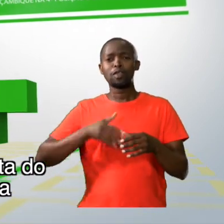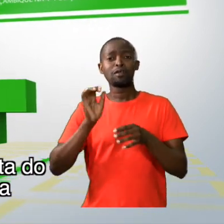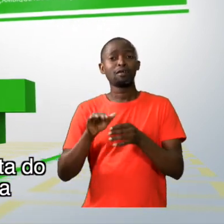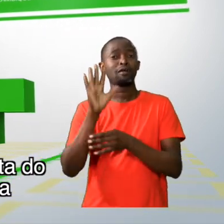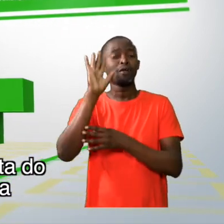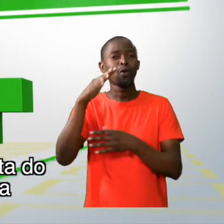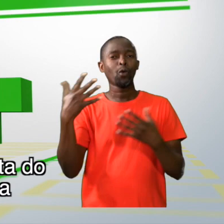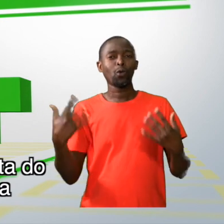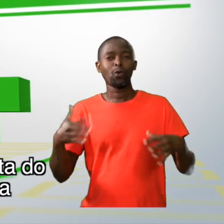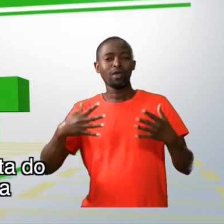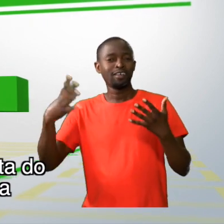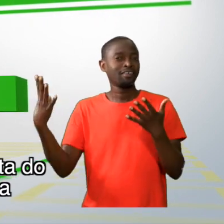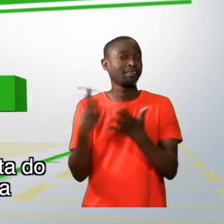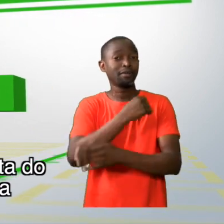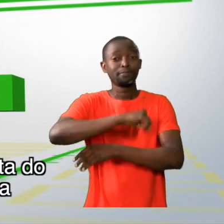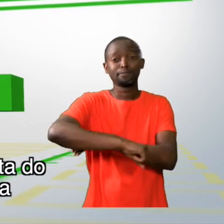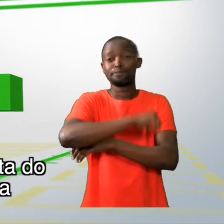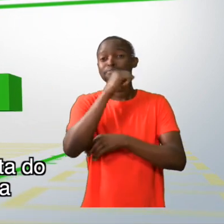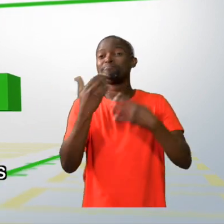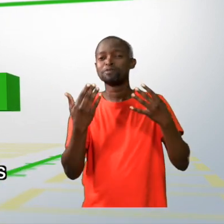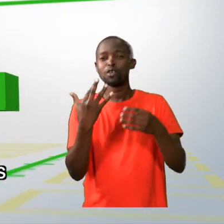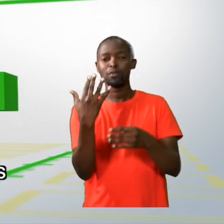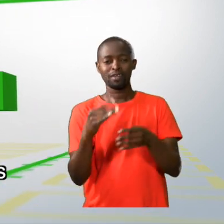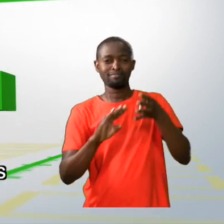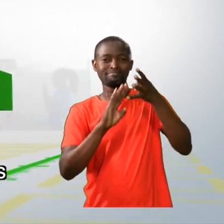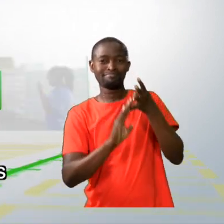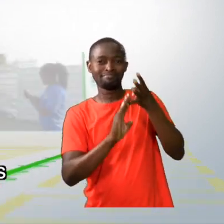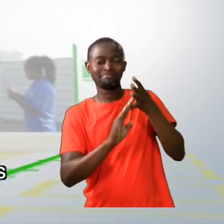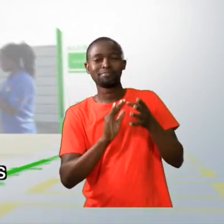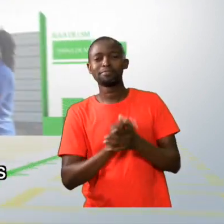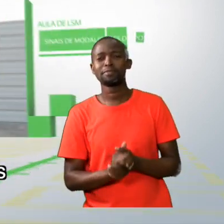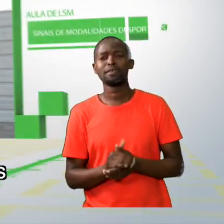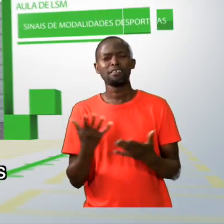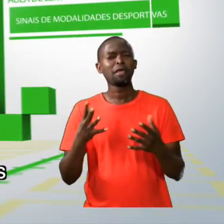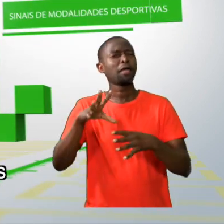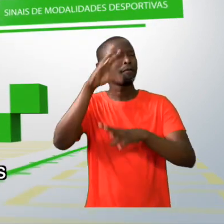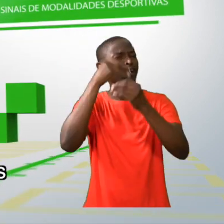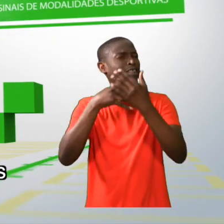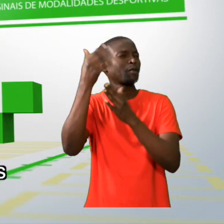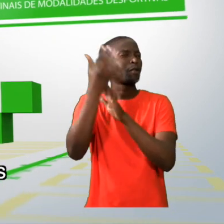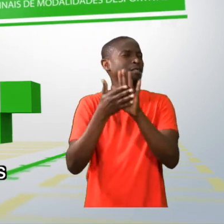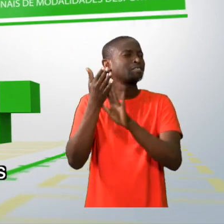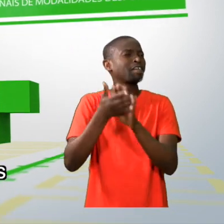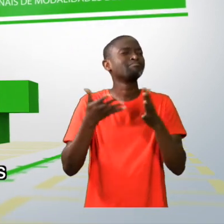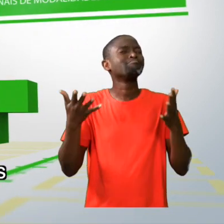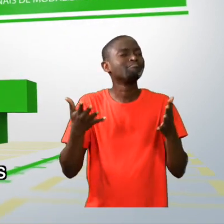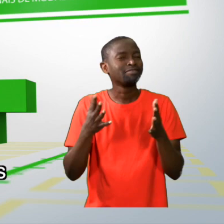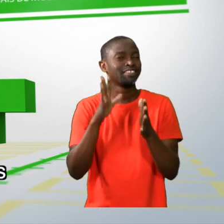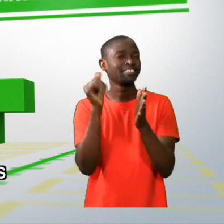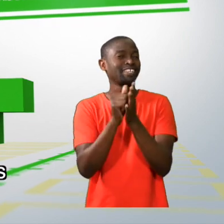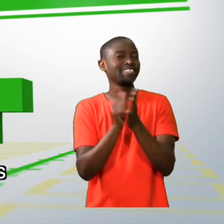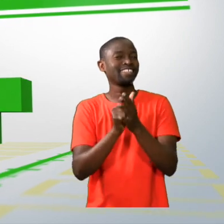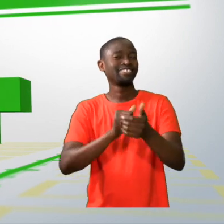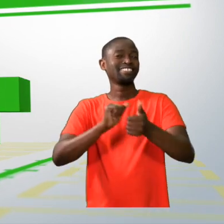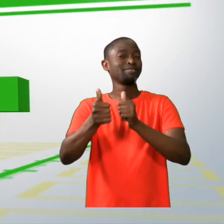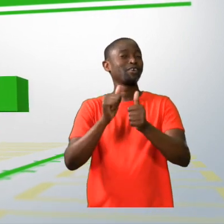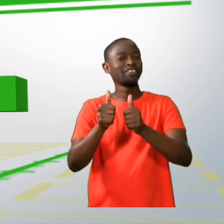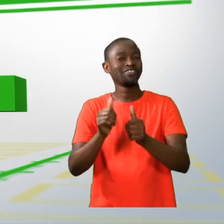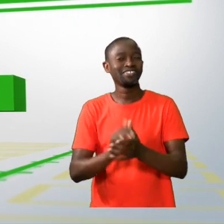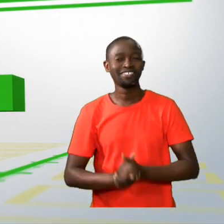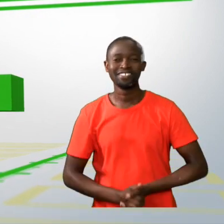Femenino volta do Afro Basket com a quarta posição conseguida. Aprenda os nomes de algumas modalidades